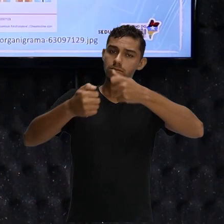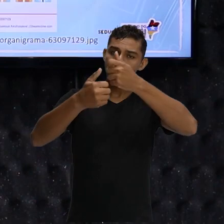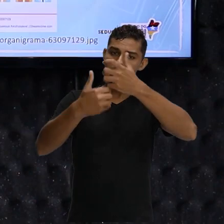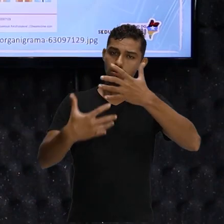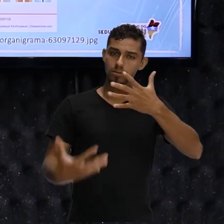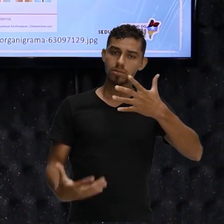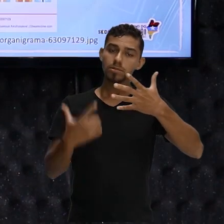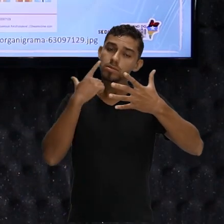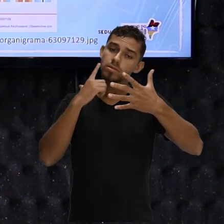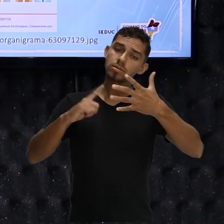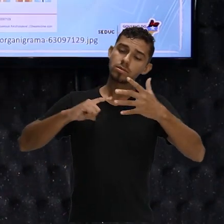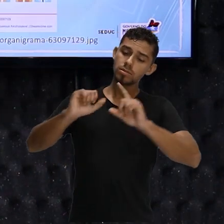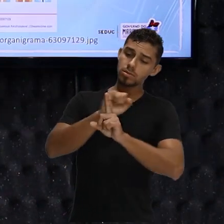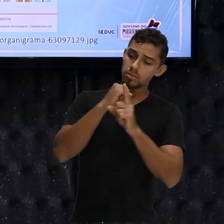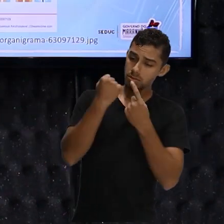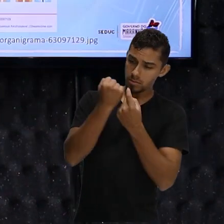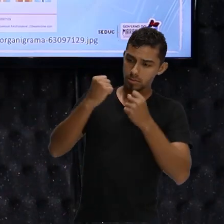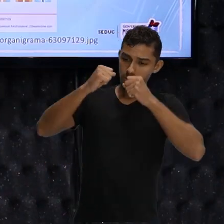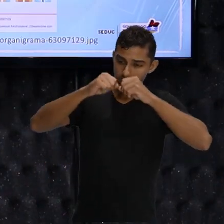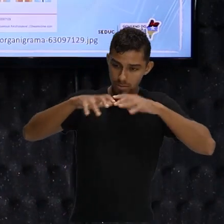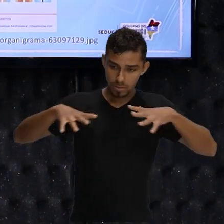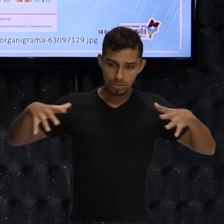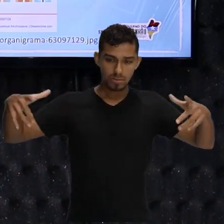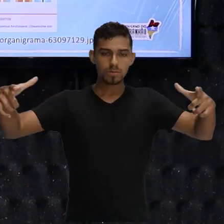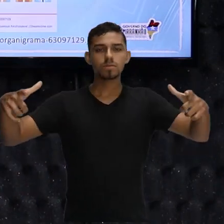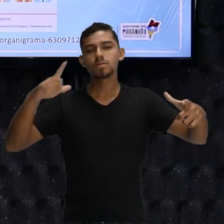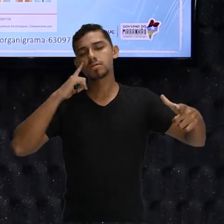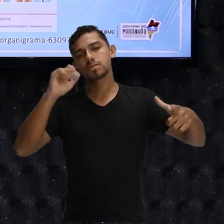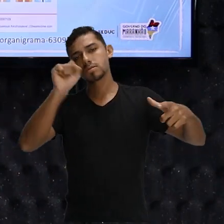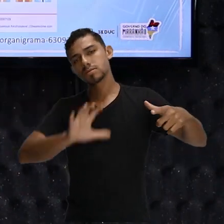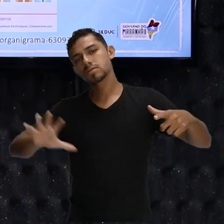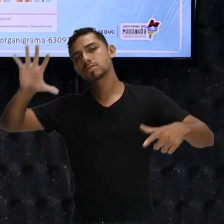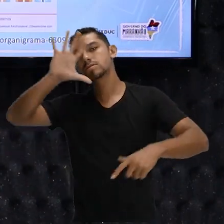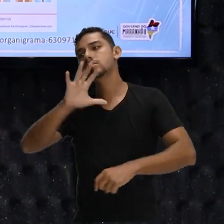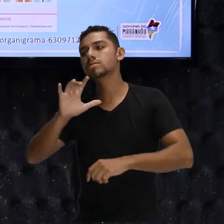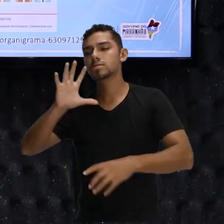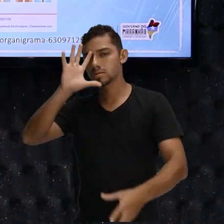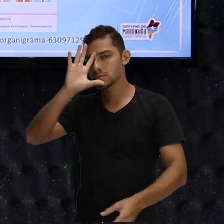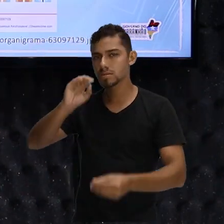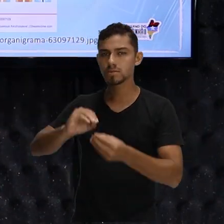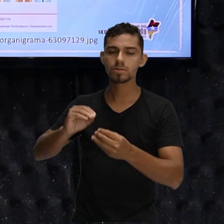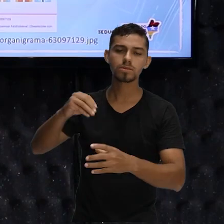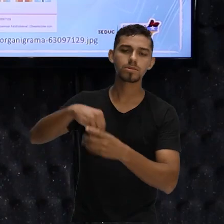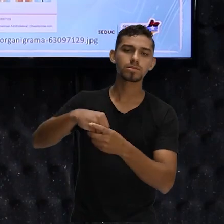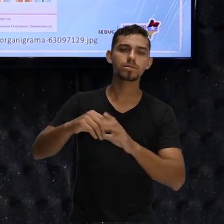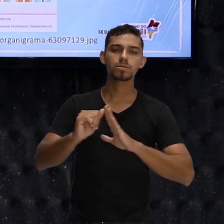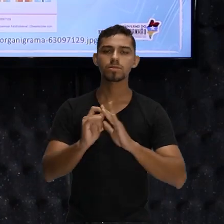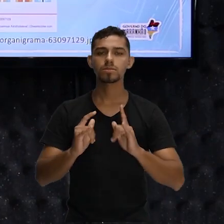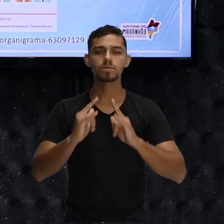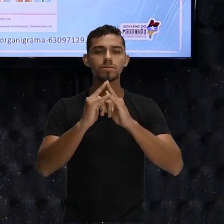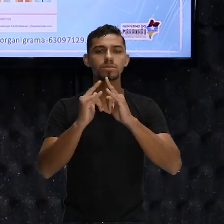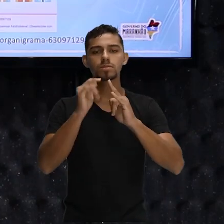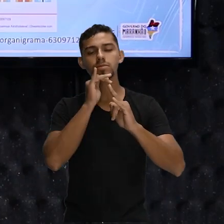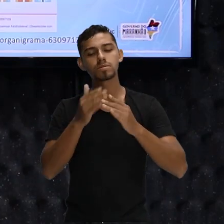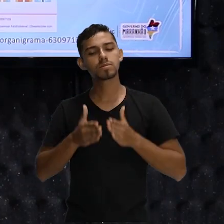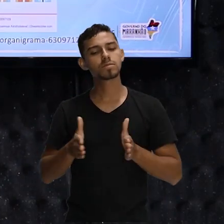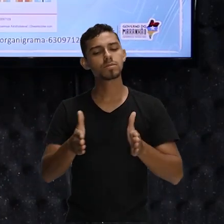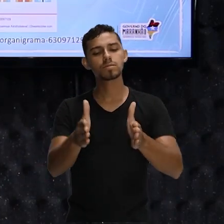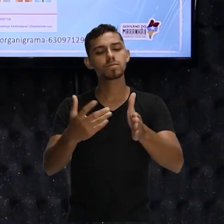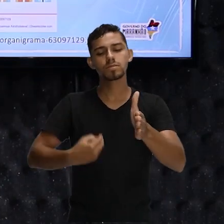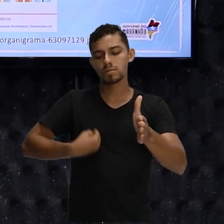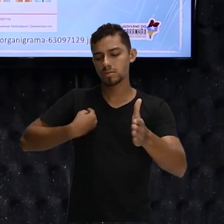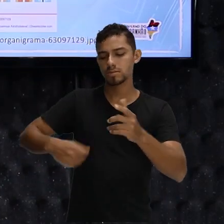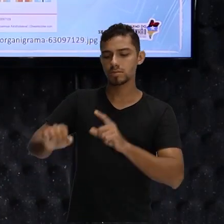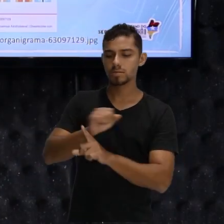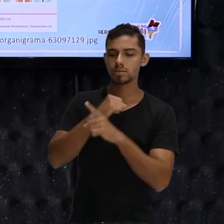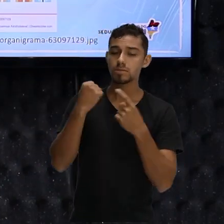Não somente na sociedade de maneira mais ampla, mas também nas instituições, nos segmentos sociais, a